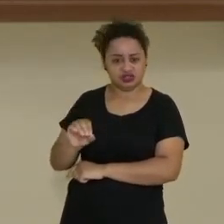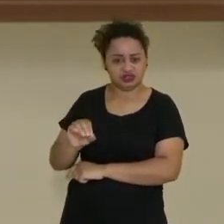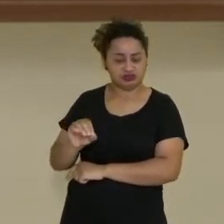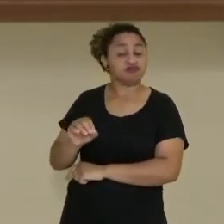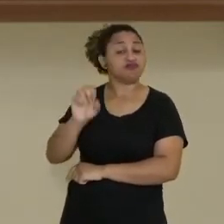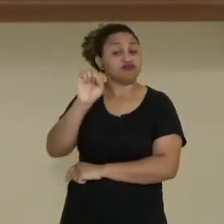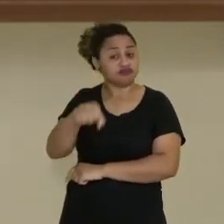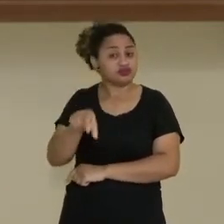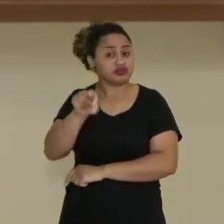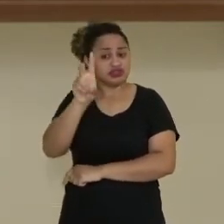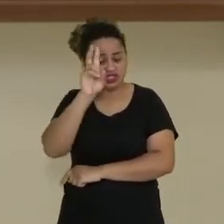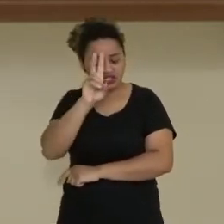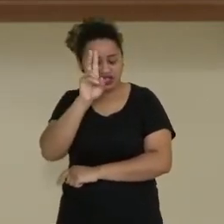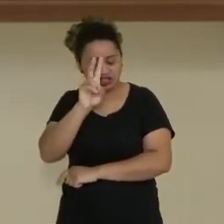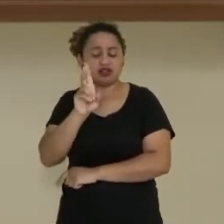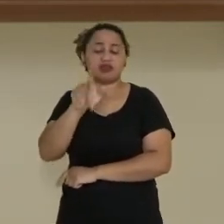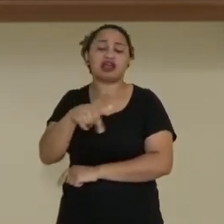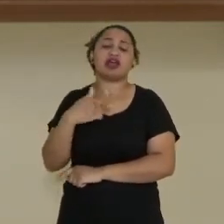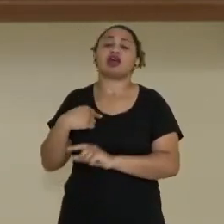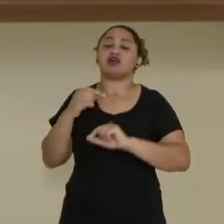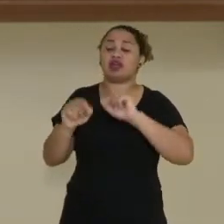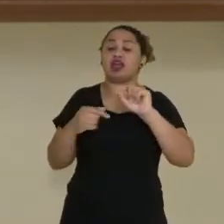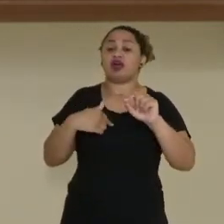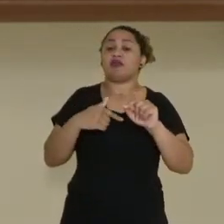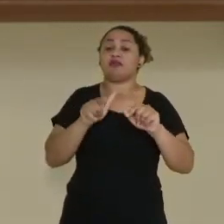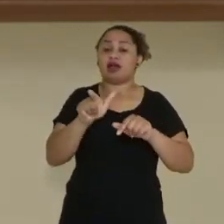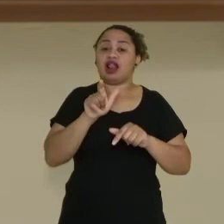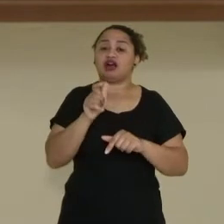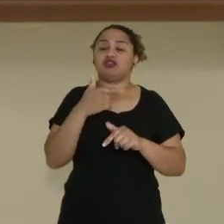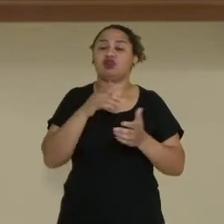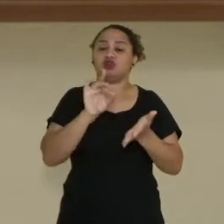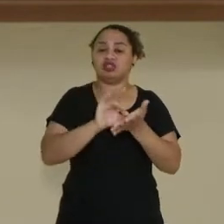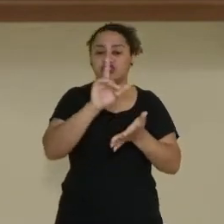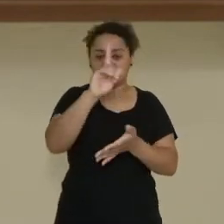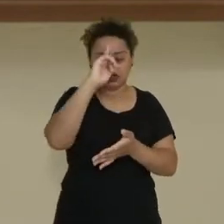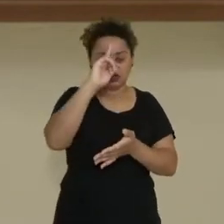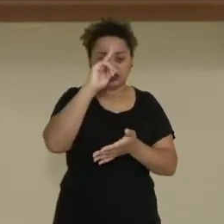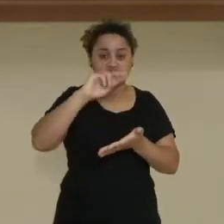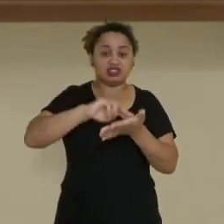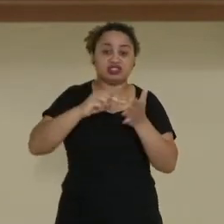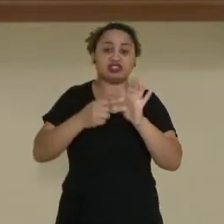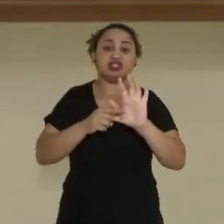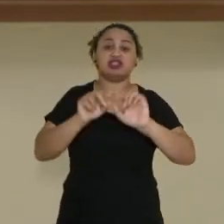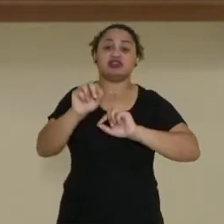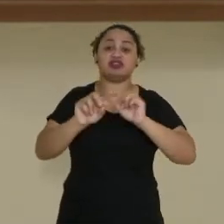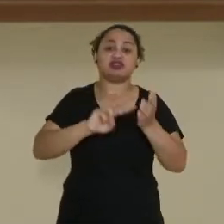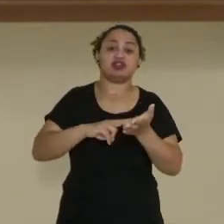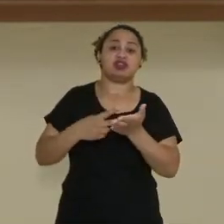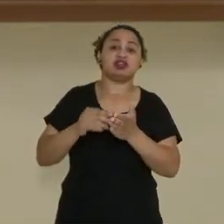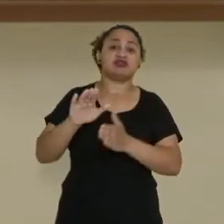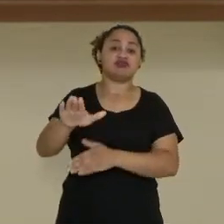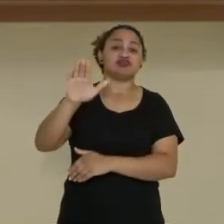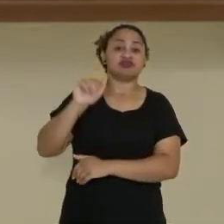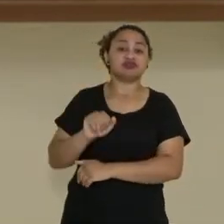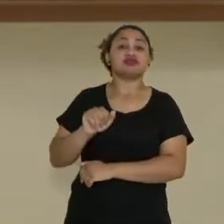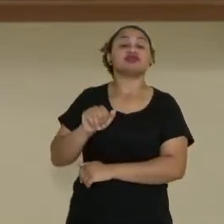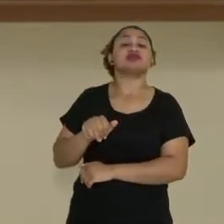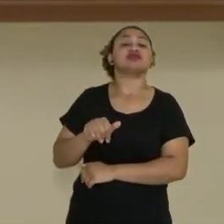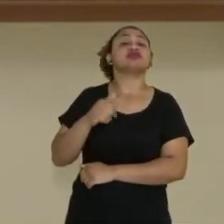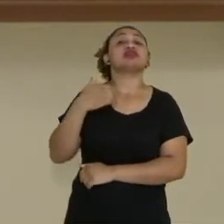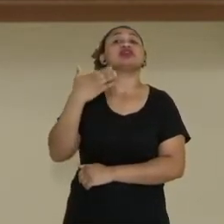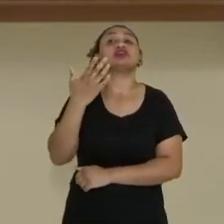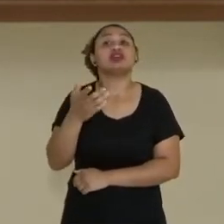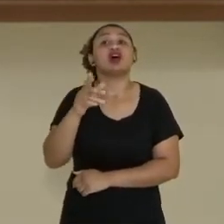do latim vocare, que significa o quê? Um chamamento. Qual é o chamamento aqui? E a senhora,